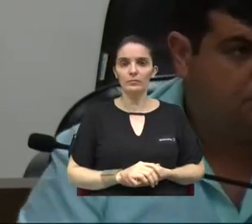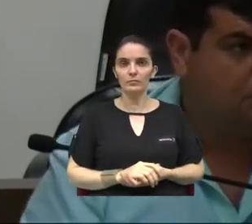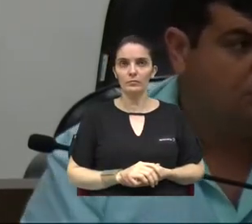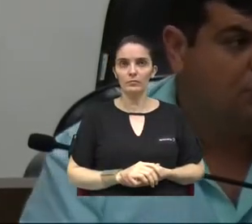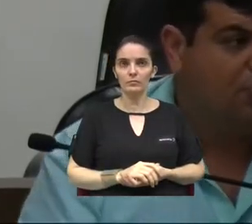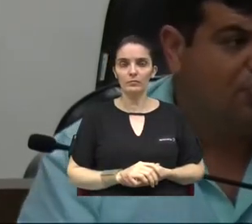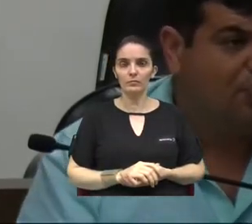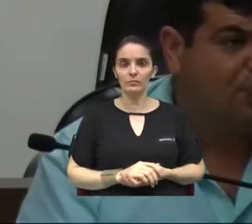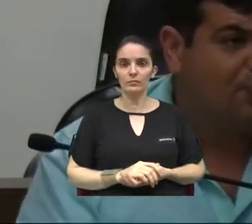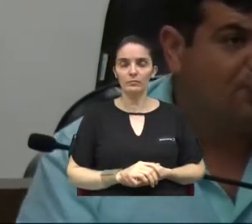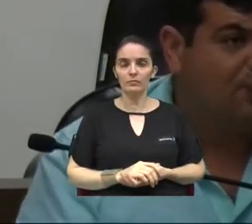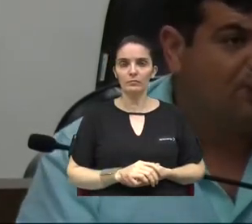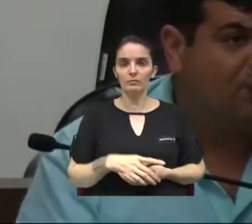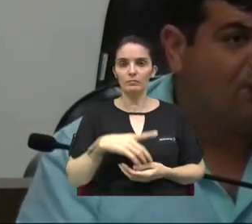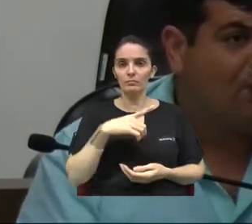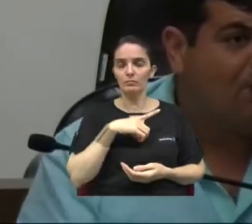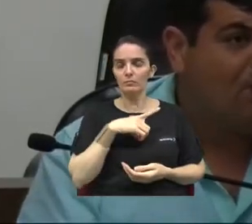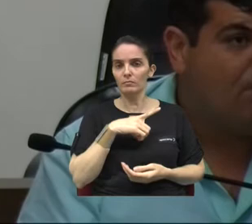Estava